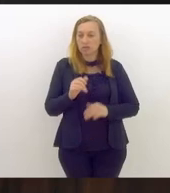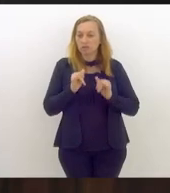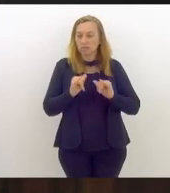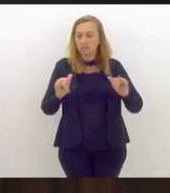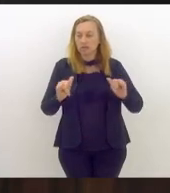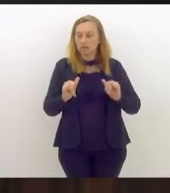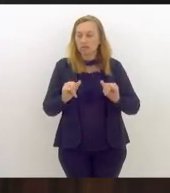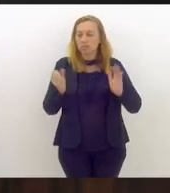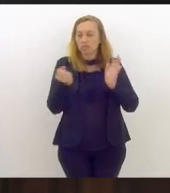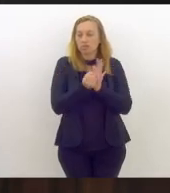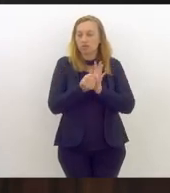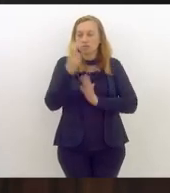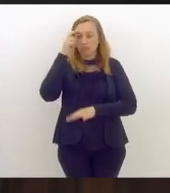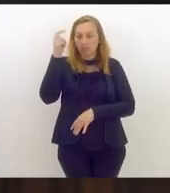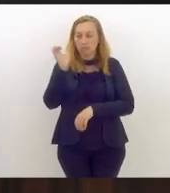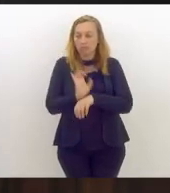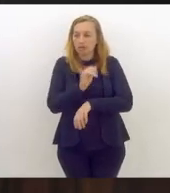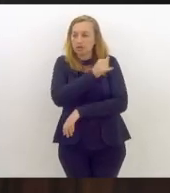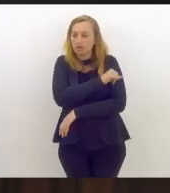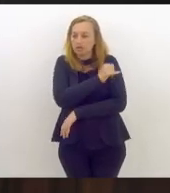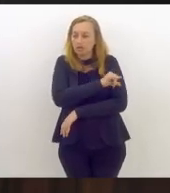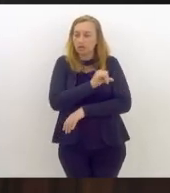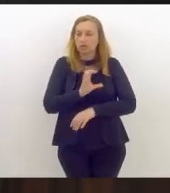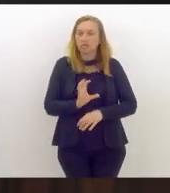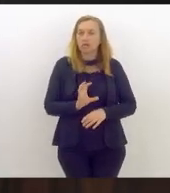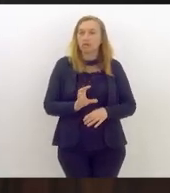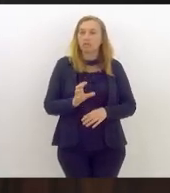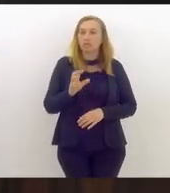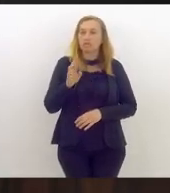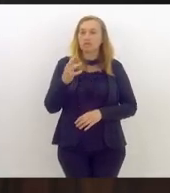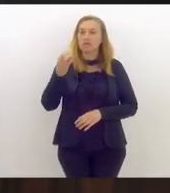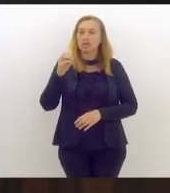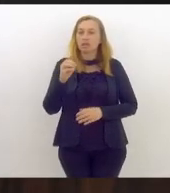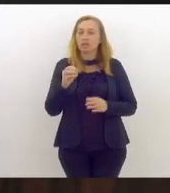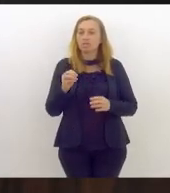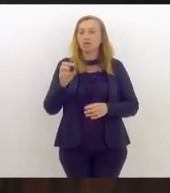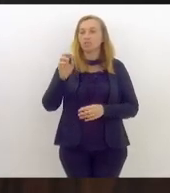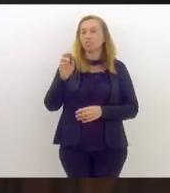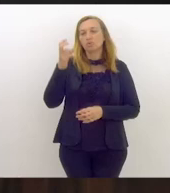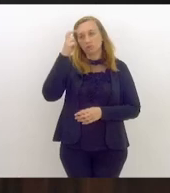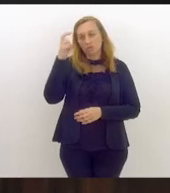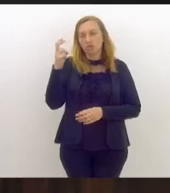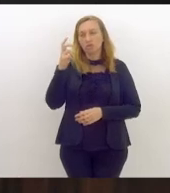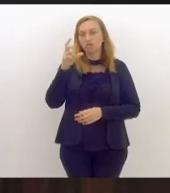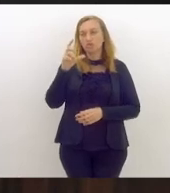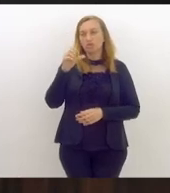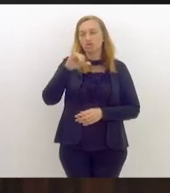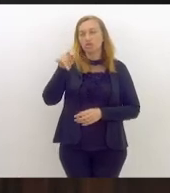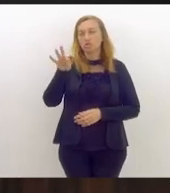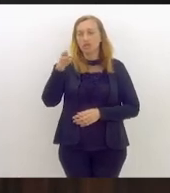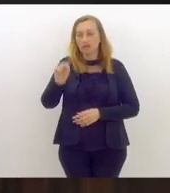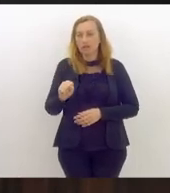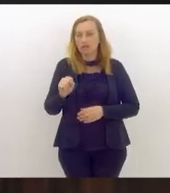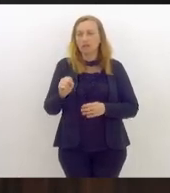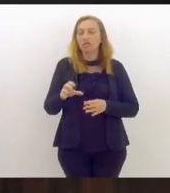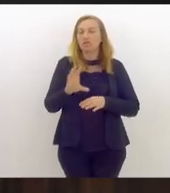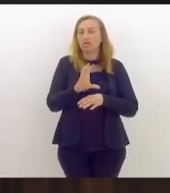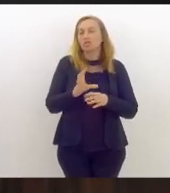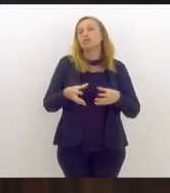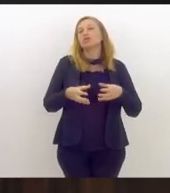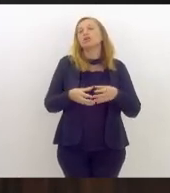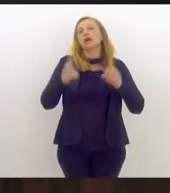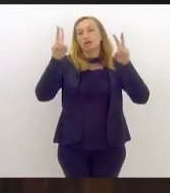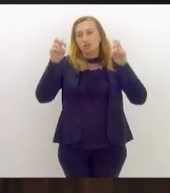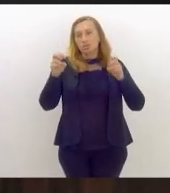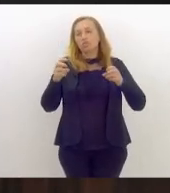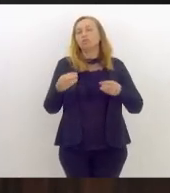patrimônio cultural do Estado do Rio de Janeiro o Centro Cultural Jerusalém. Pareceres da Comissão Constituição de Justiça pela Constitucionalidade. Cultura, favorável. De Assuntos